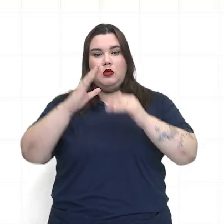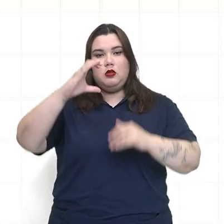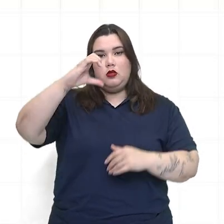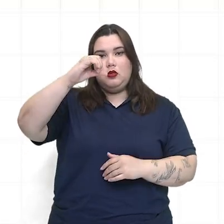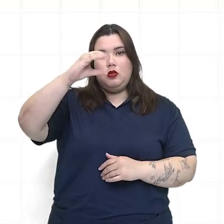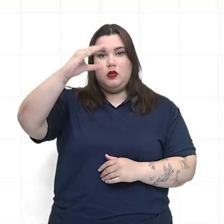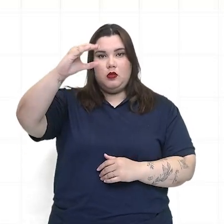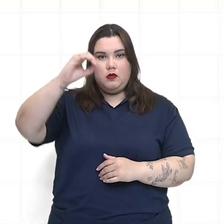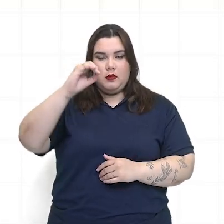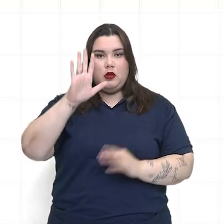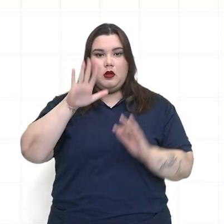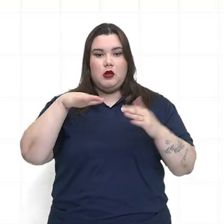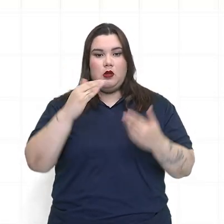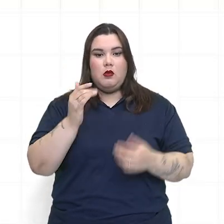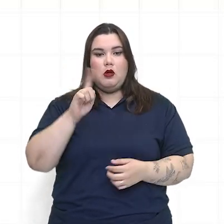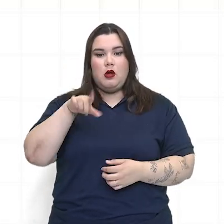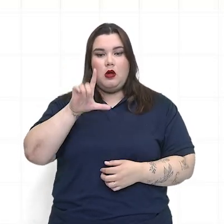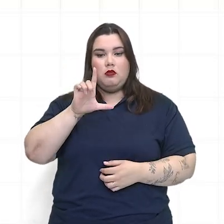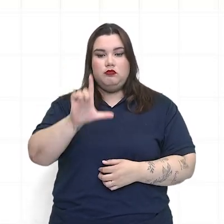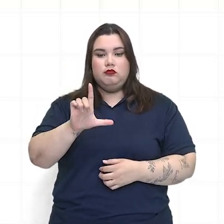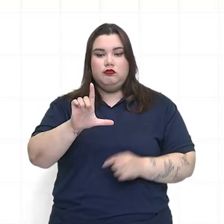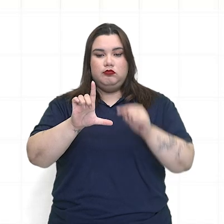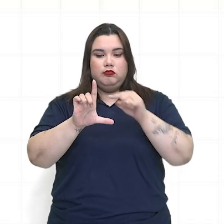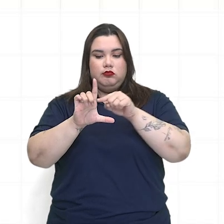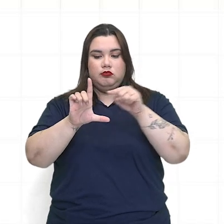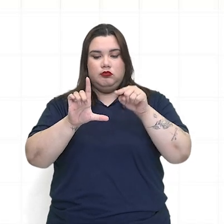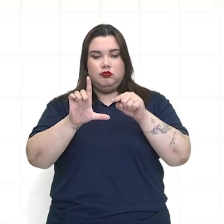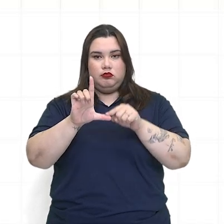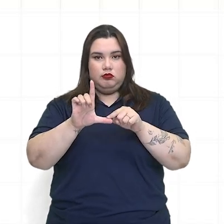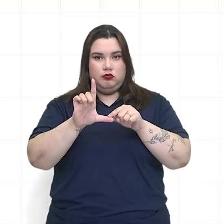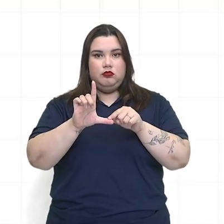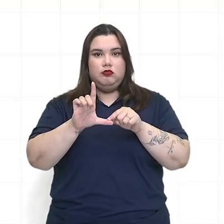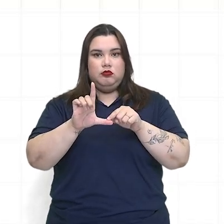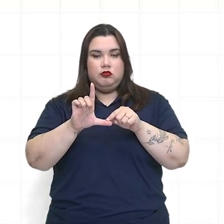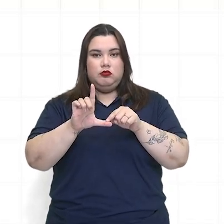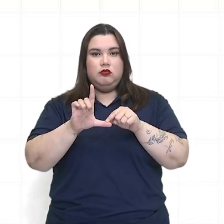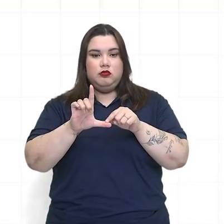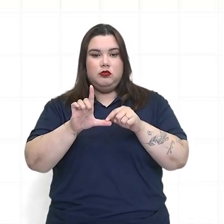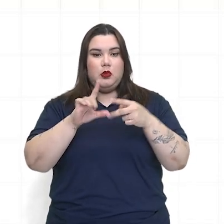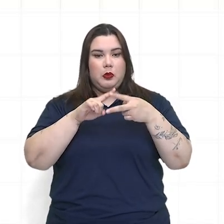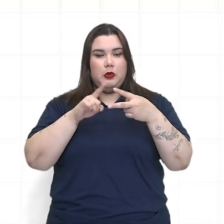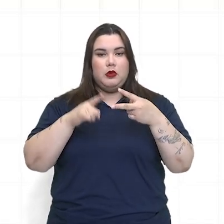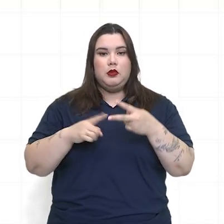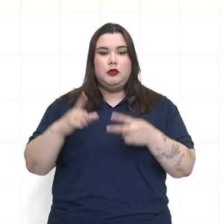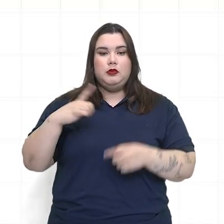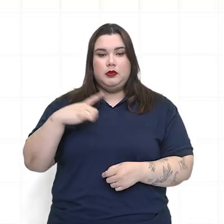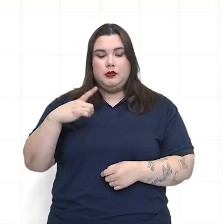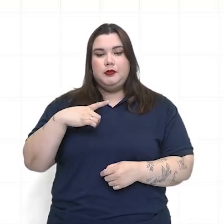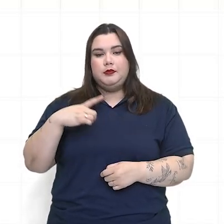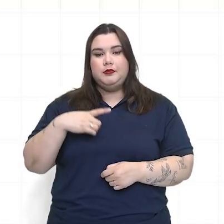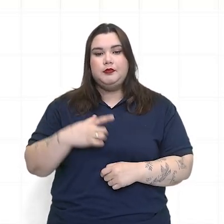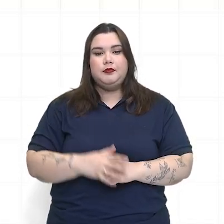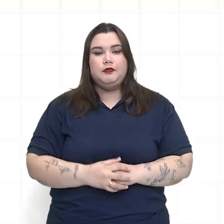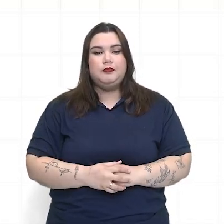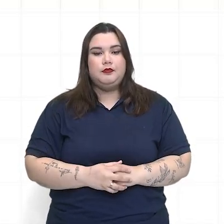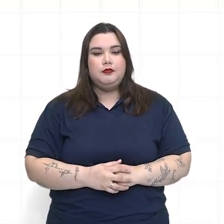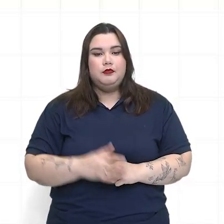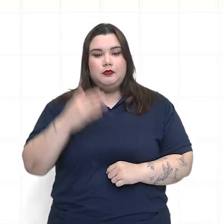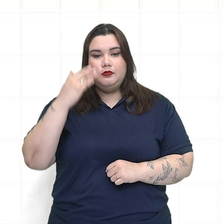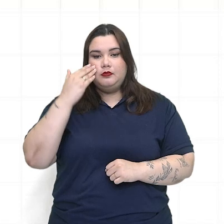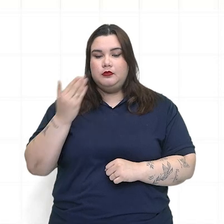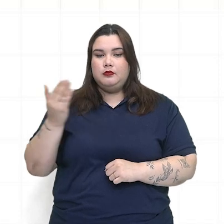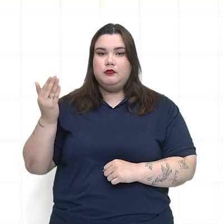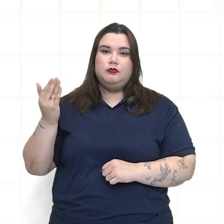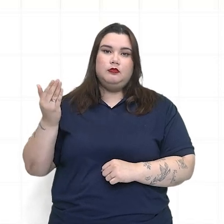fechando no 90. Então, o encontro dessas duas linhas aqui, uma na horizontal e outra na vertical, quando